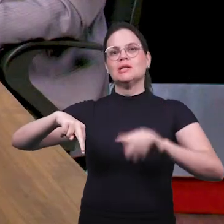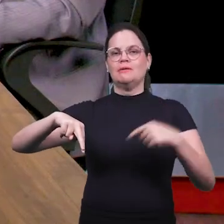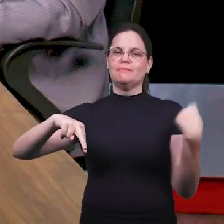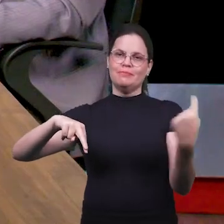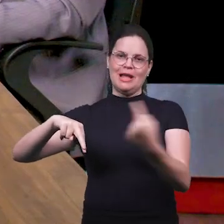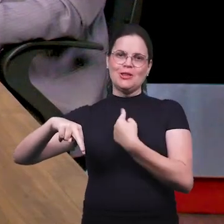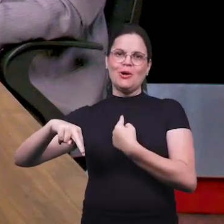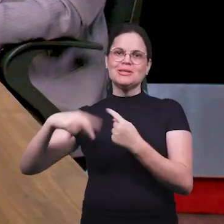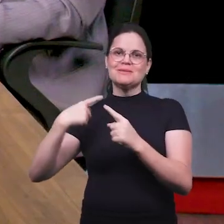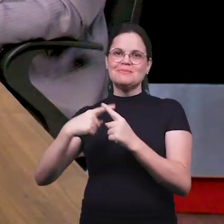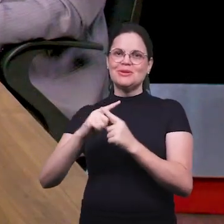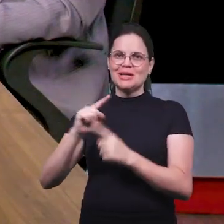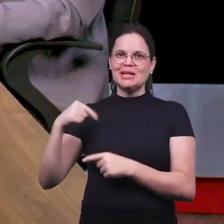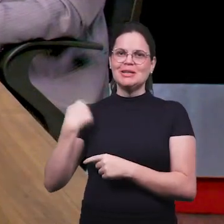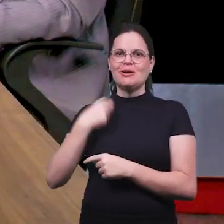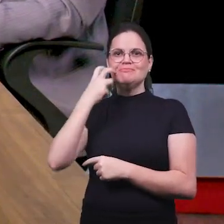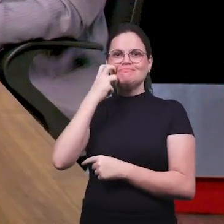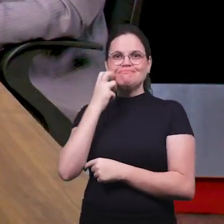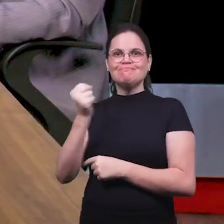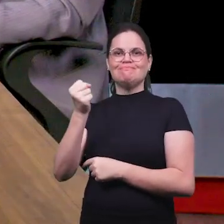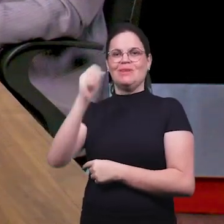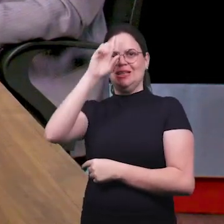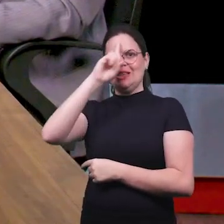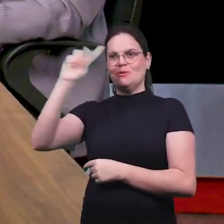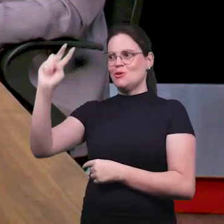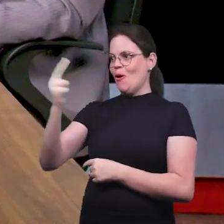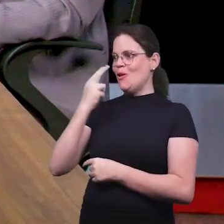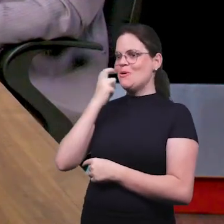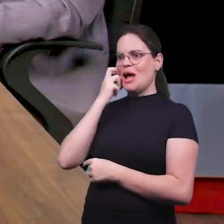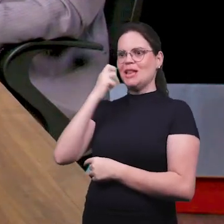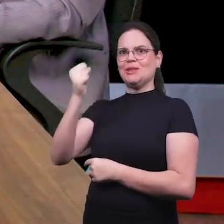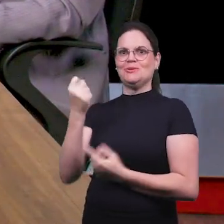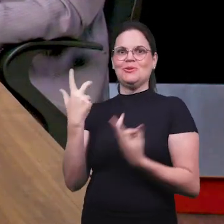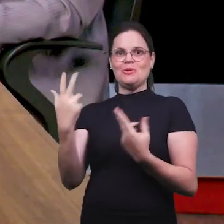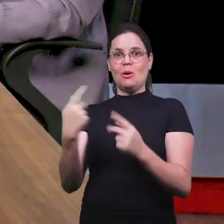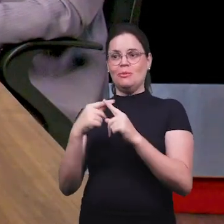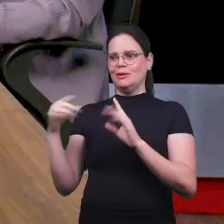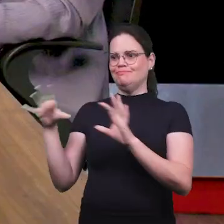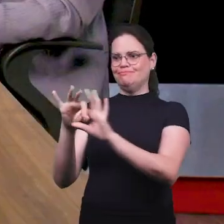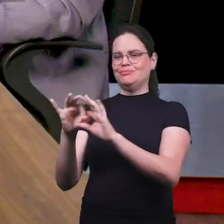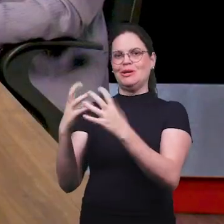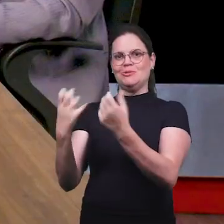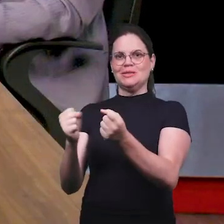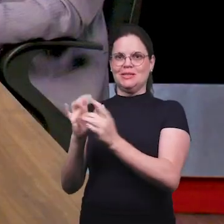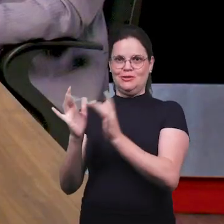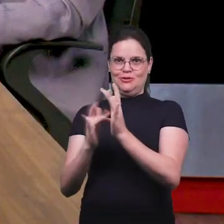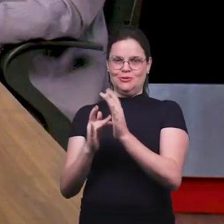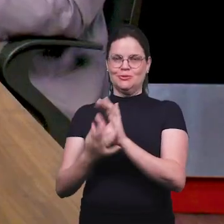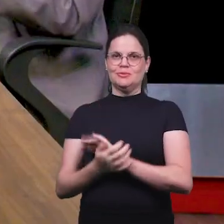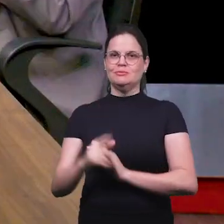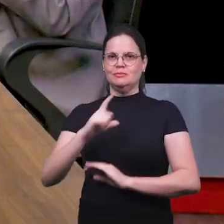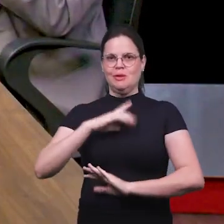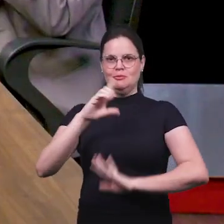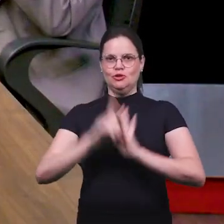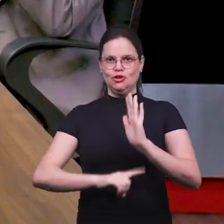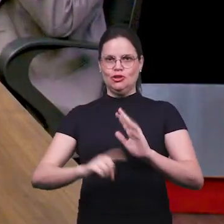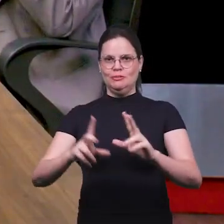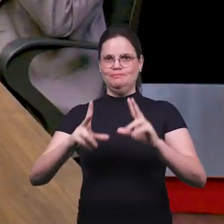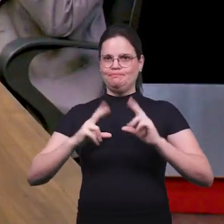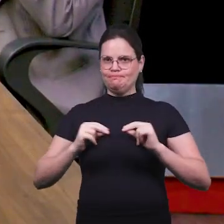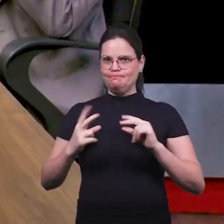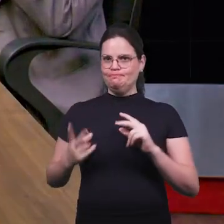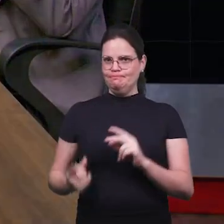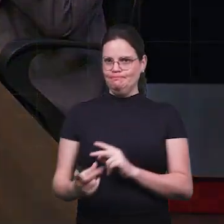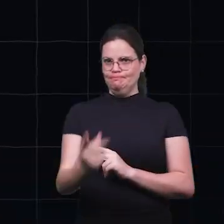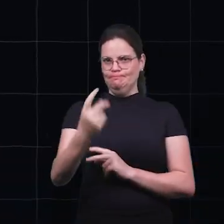como filhos e agora nós somos co-herdeiros com Cristo de uma herança que é eterna, né? Maravilha. Romanos 8,